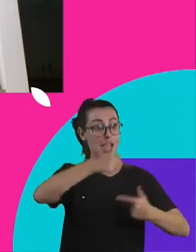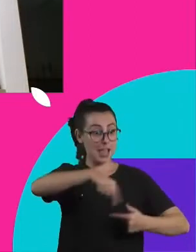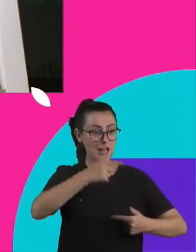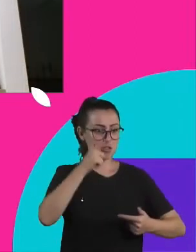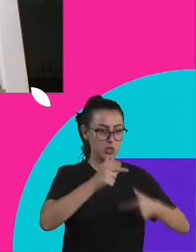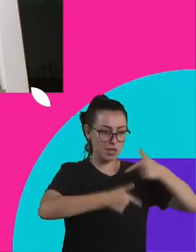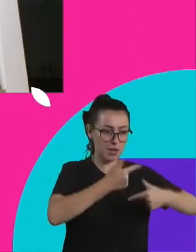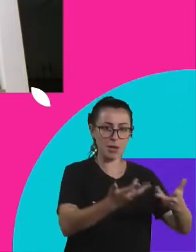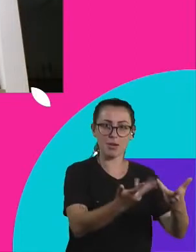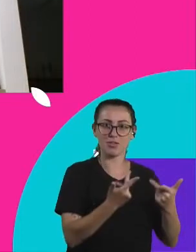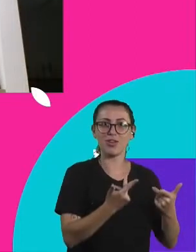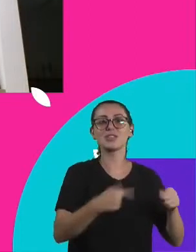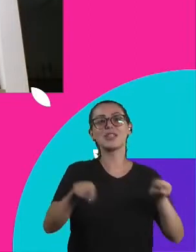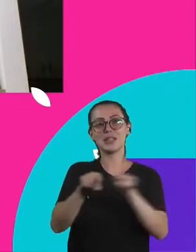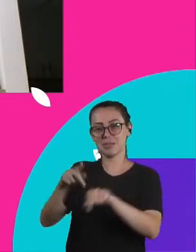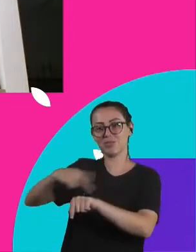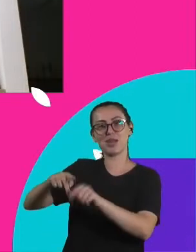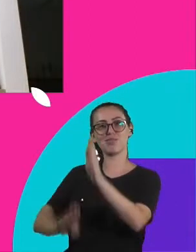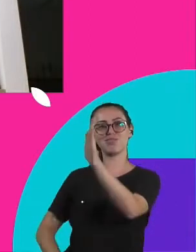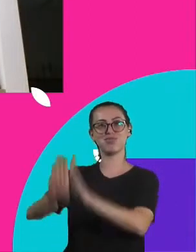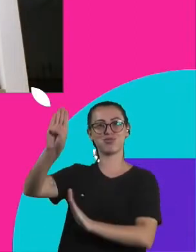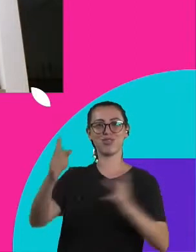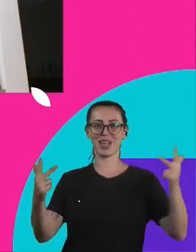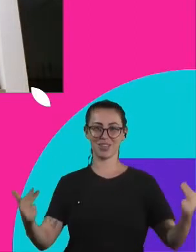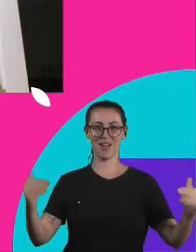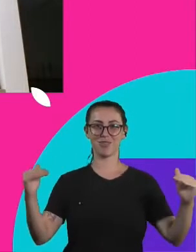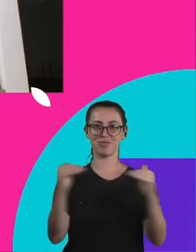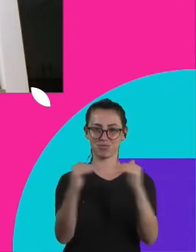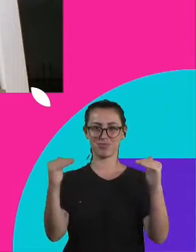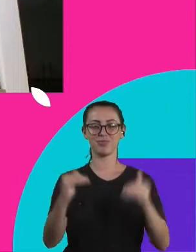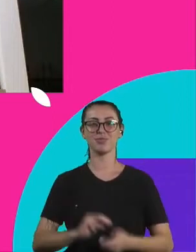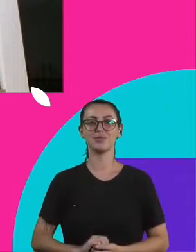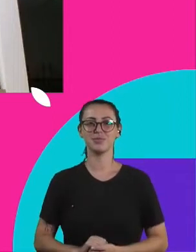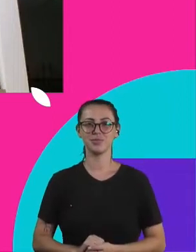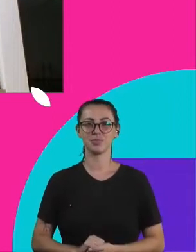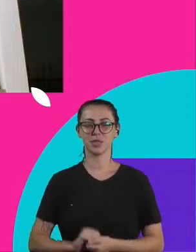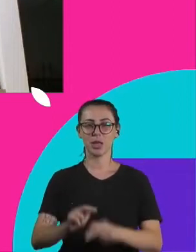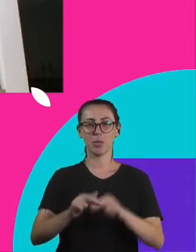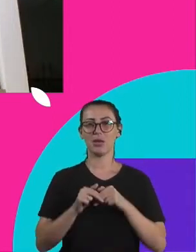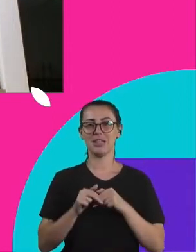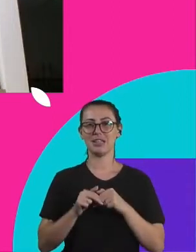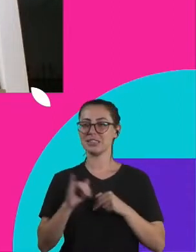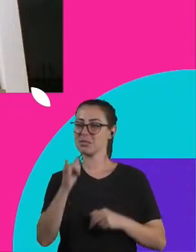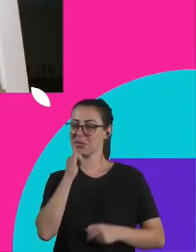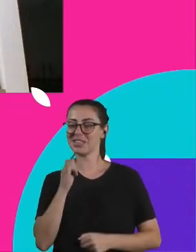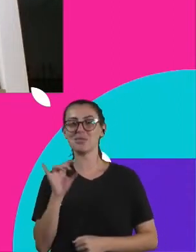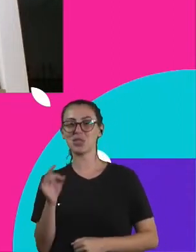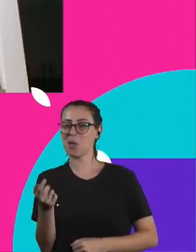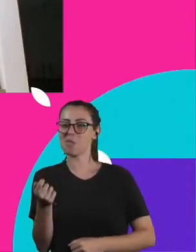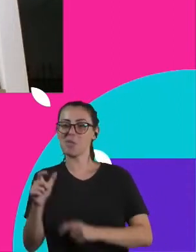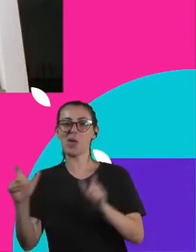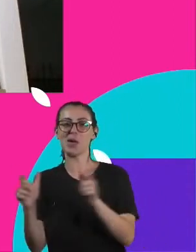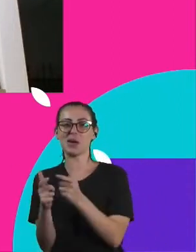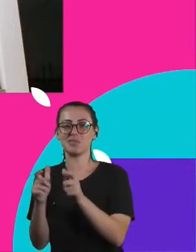dizer que a desigualdade também inibe o desenvolvimento desse país. E aí fica meia dúzia orgulhosos de estarem, na verdade, falando